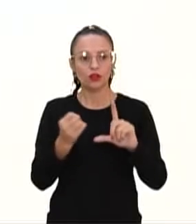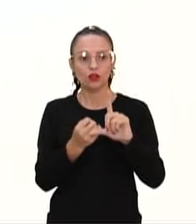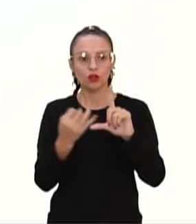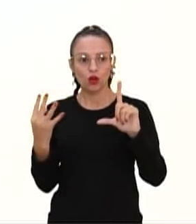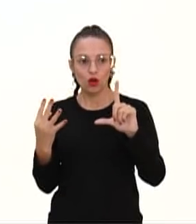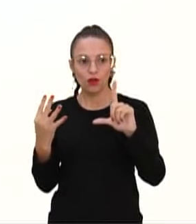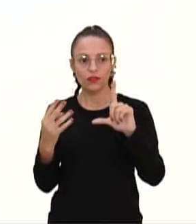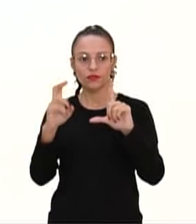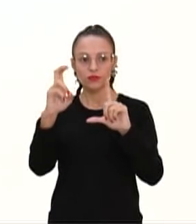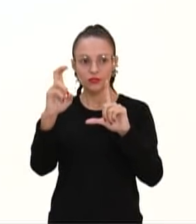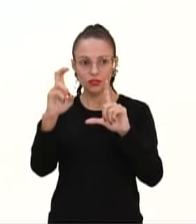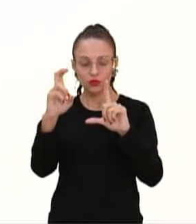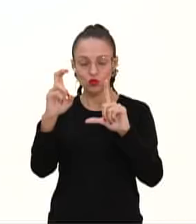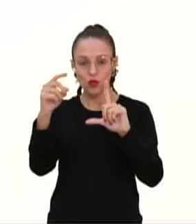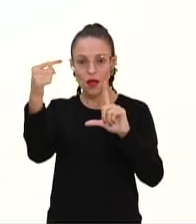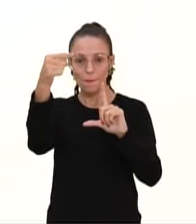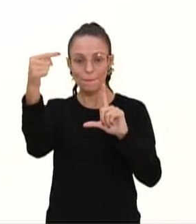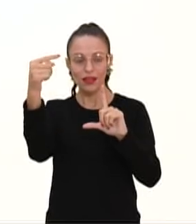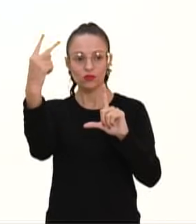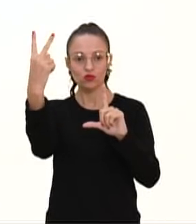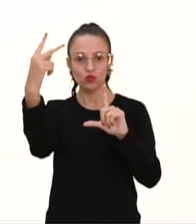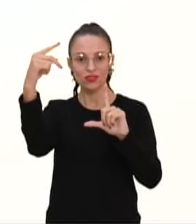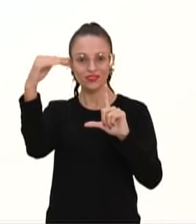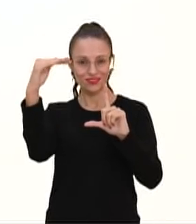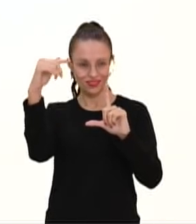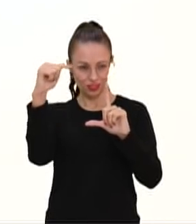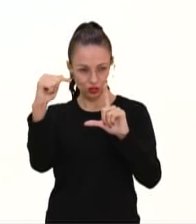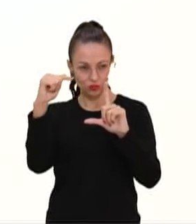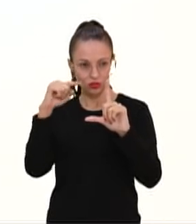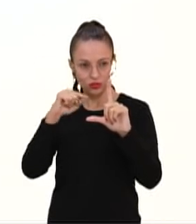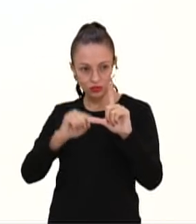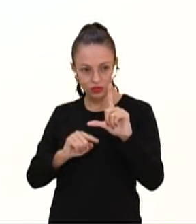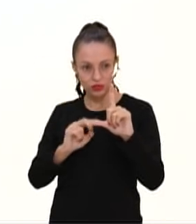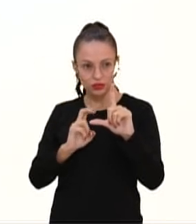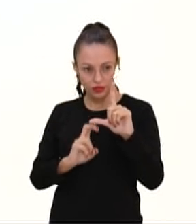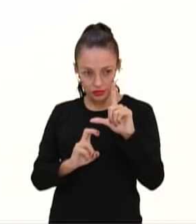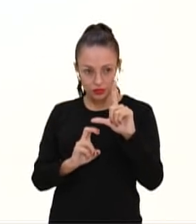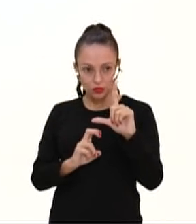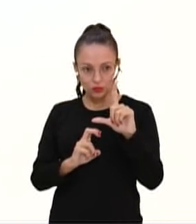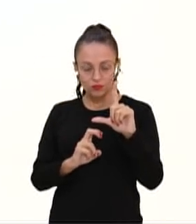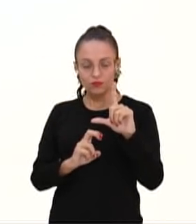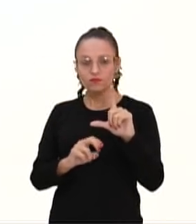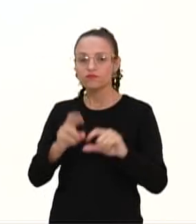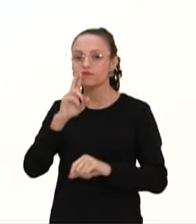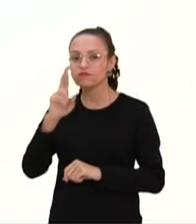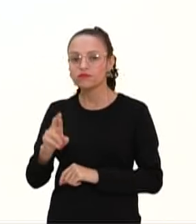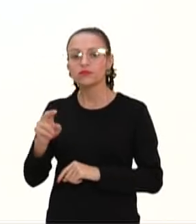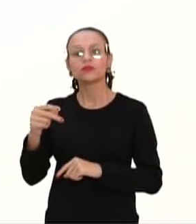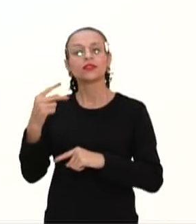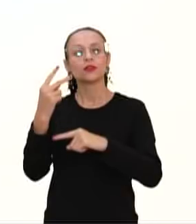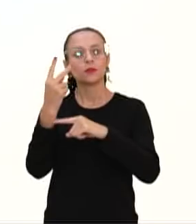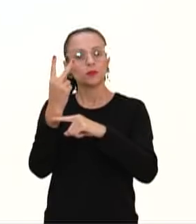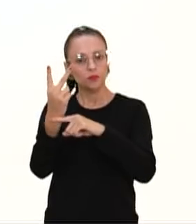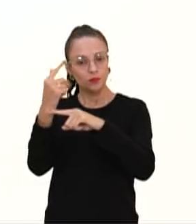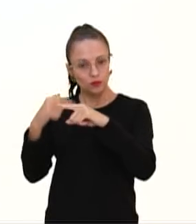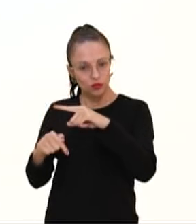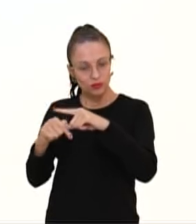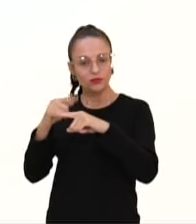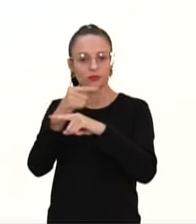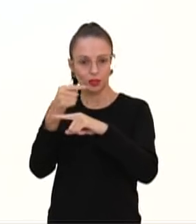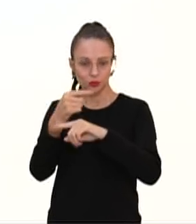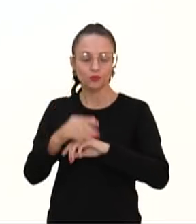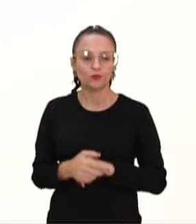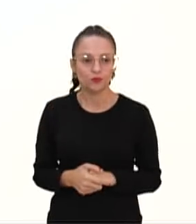de 5 elevado a menos 2 sétimos. Na base 5, resposta menos 2